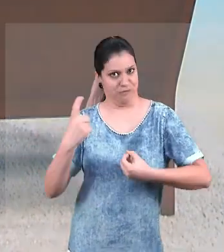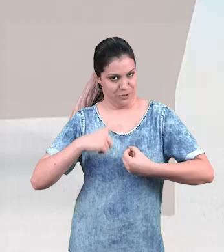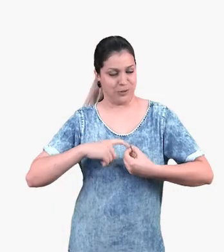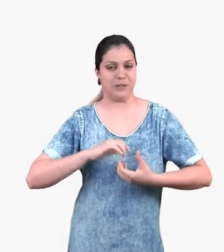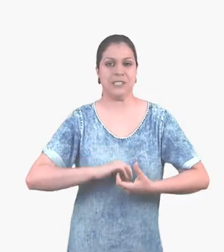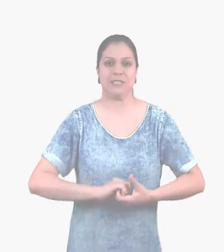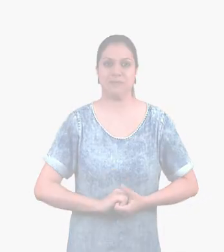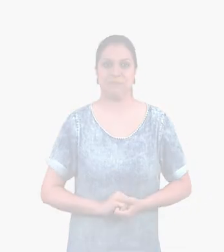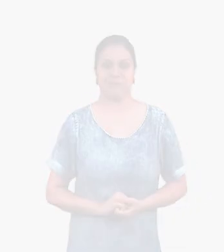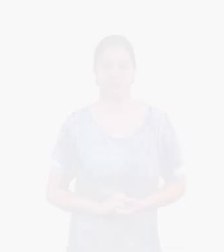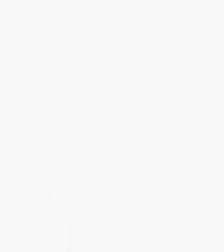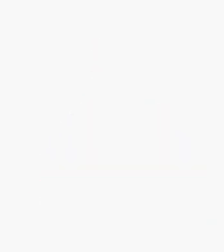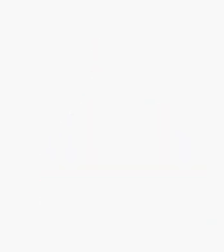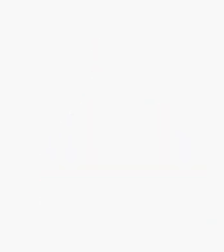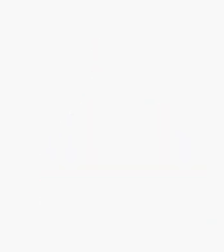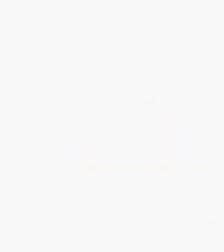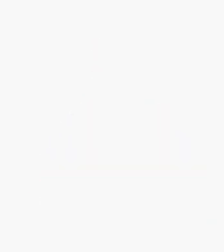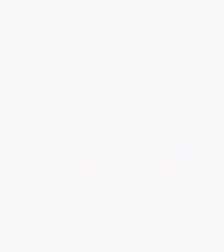volta.